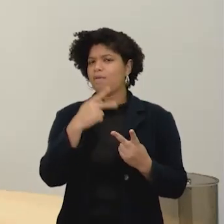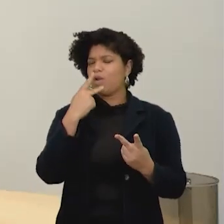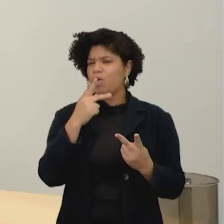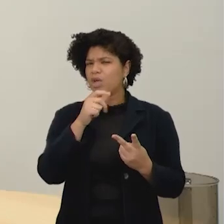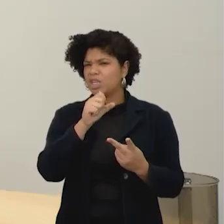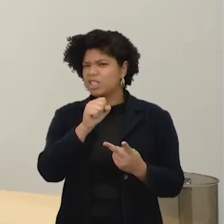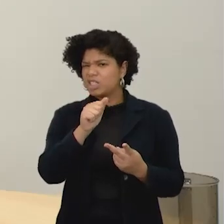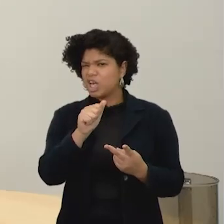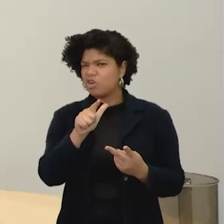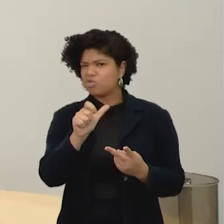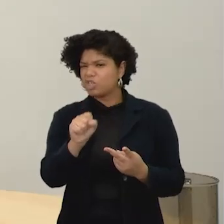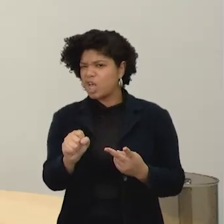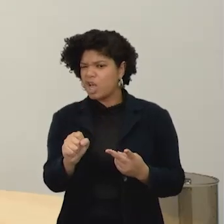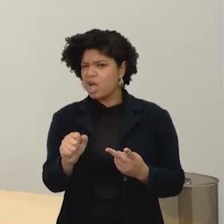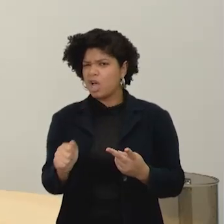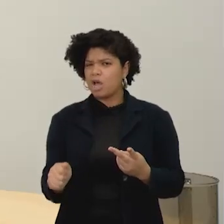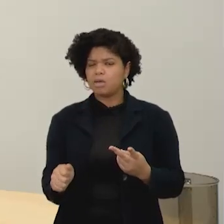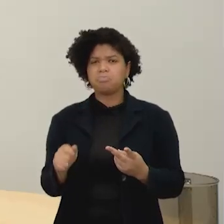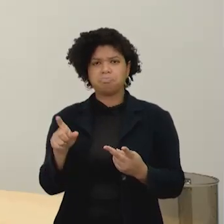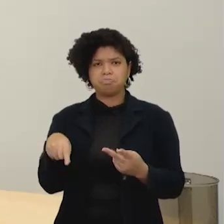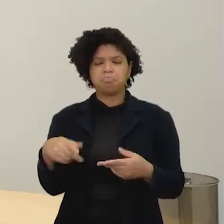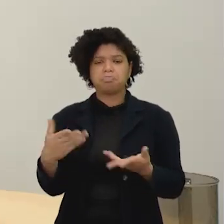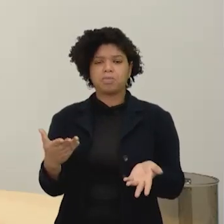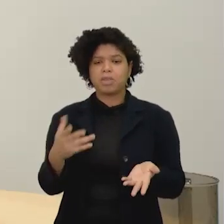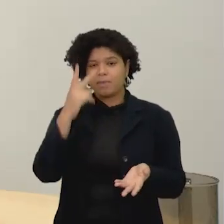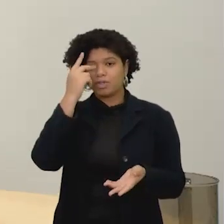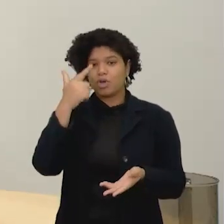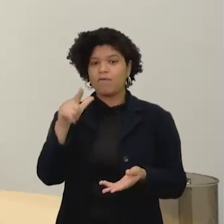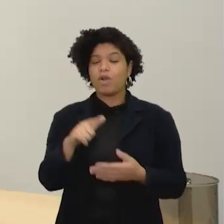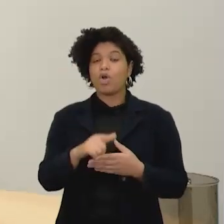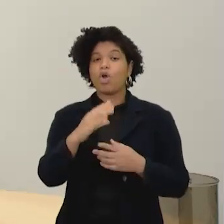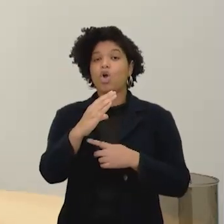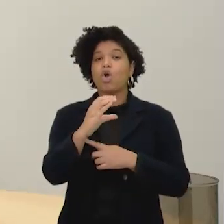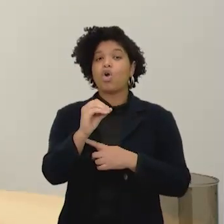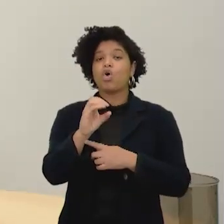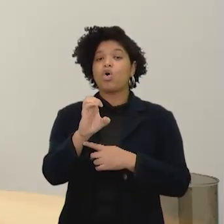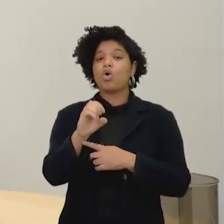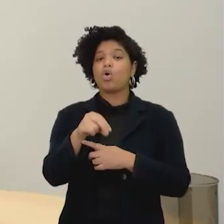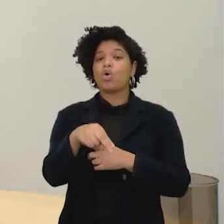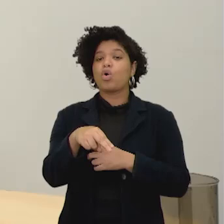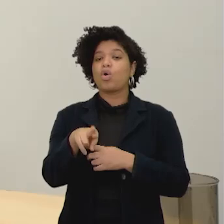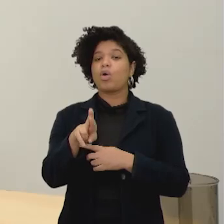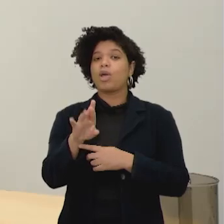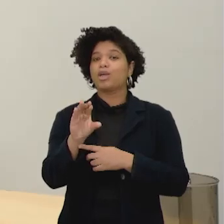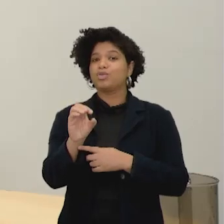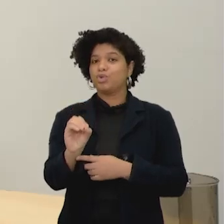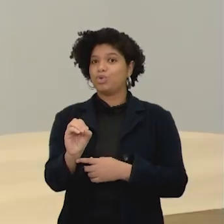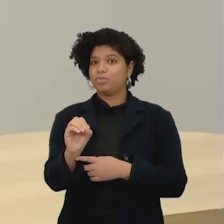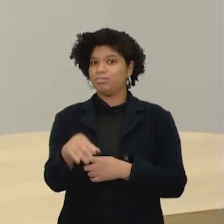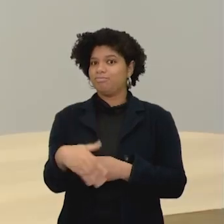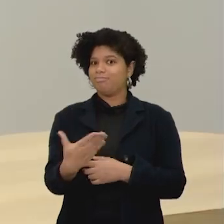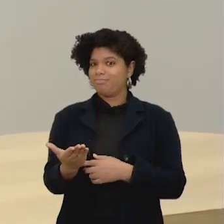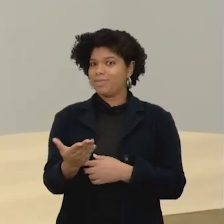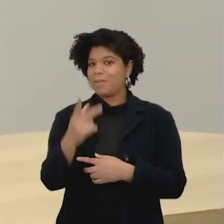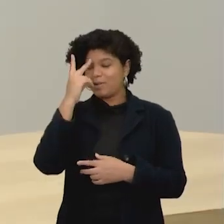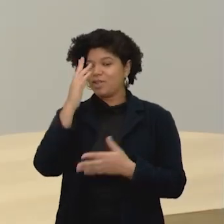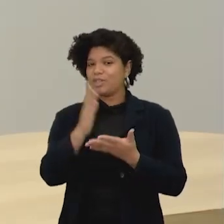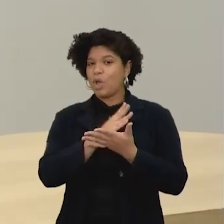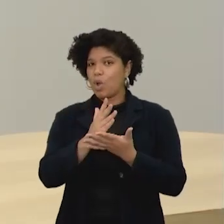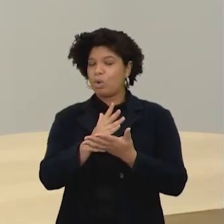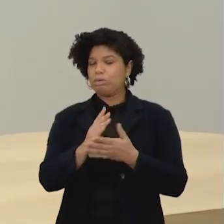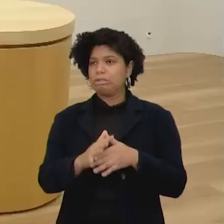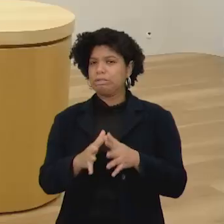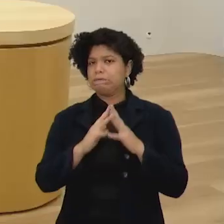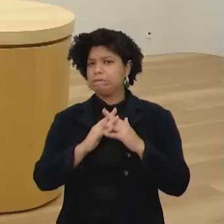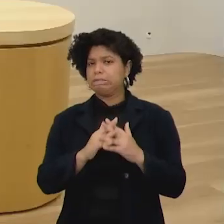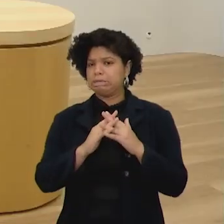salsa? Salsa. Salsa? Alguém Salsa colocou e merengue? coentro? Coentro. E aí é uma confusão, porque eu não sou muito bom